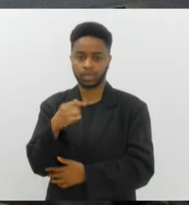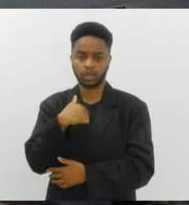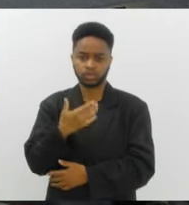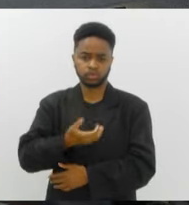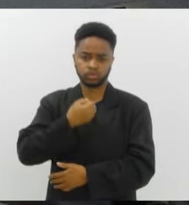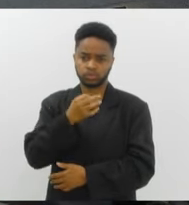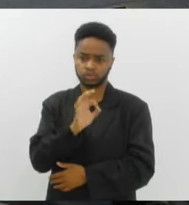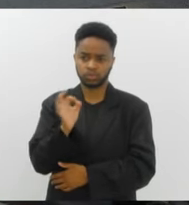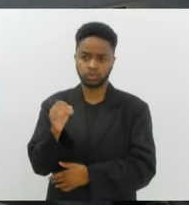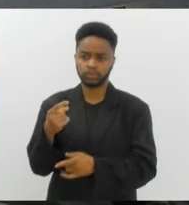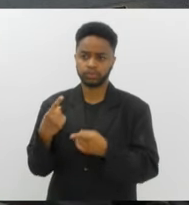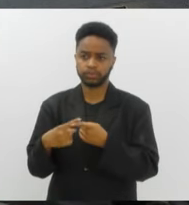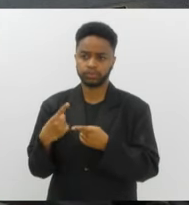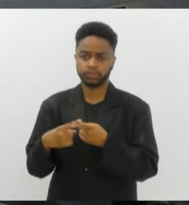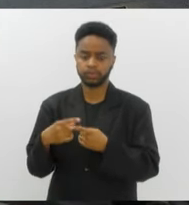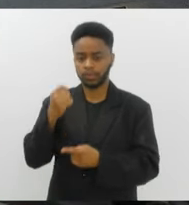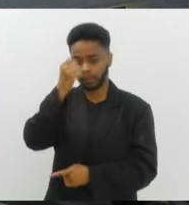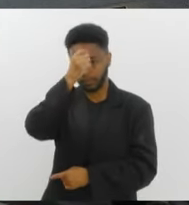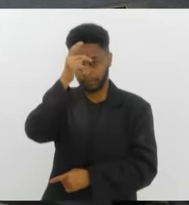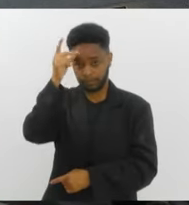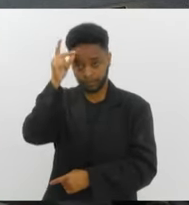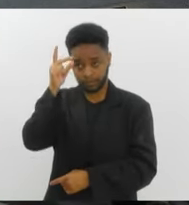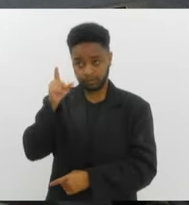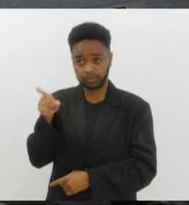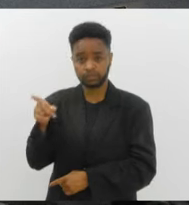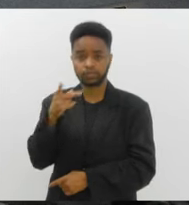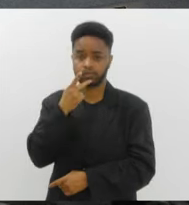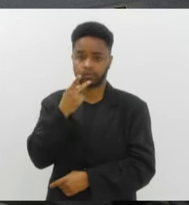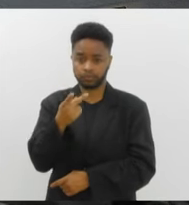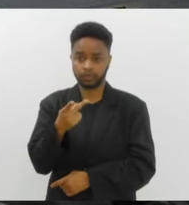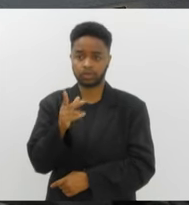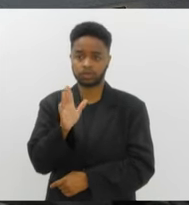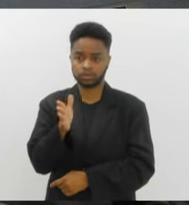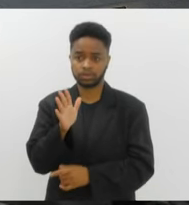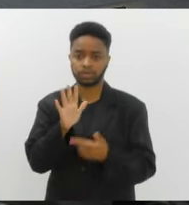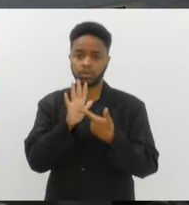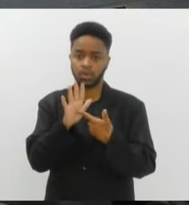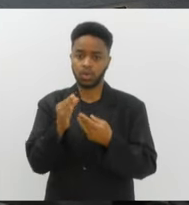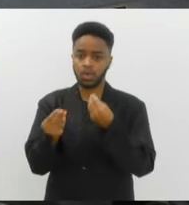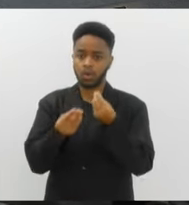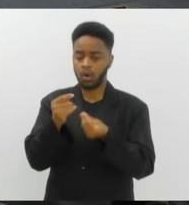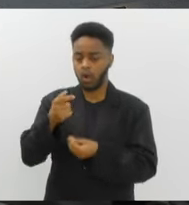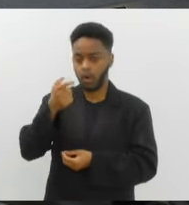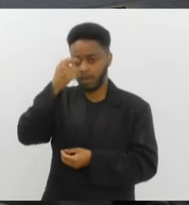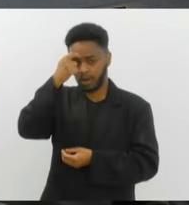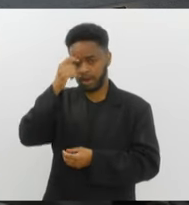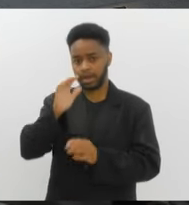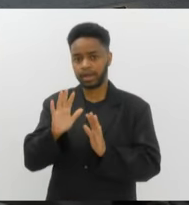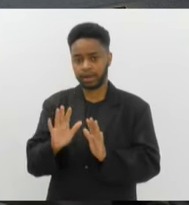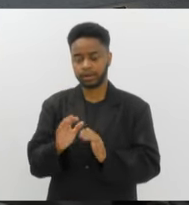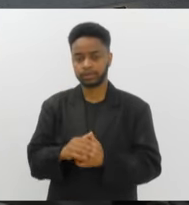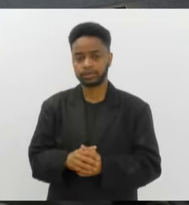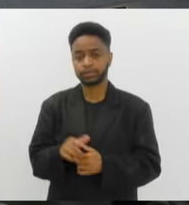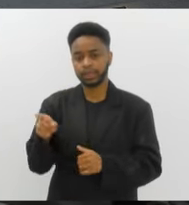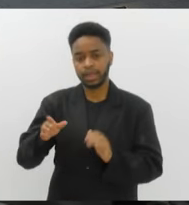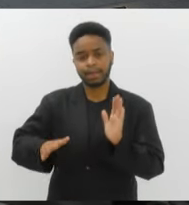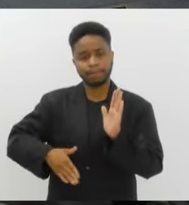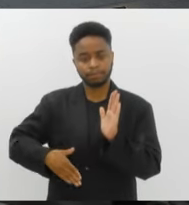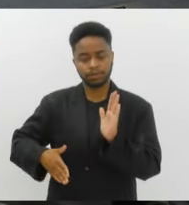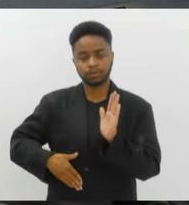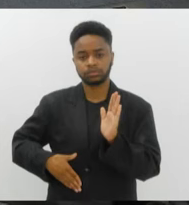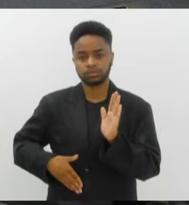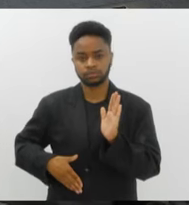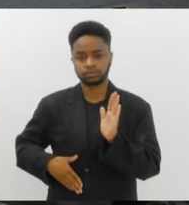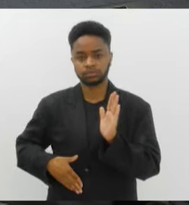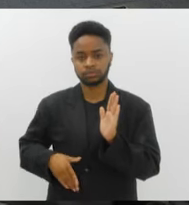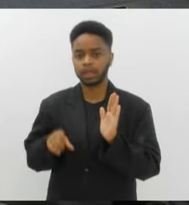porque esse próprio prefeito, que você muito bem delineou aqui o seu caráter, é tão bandido,